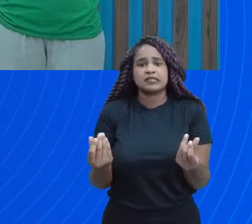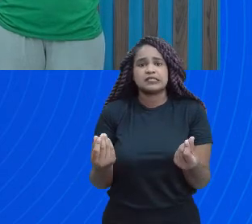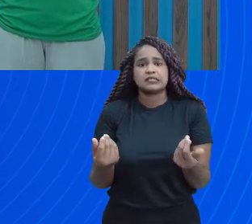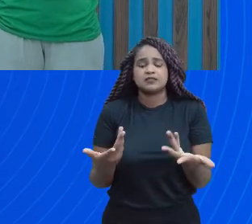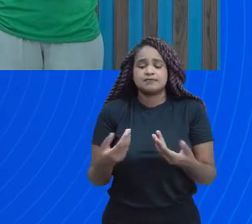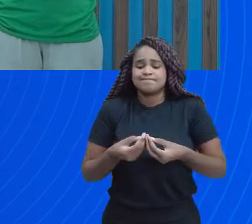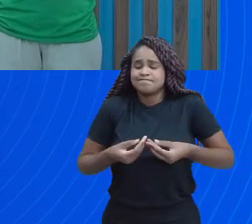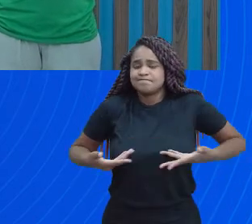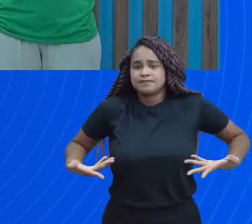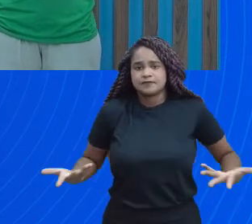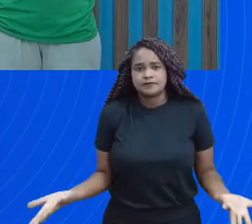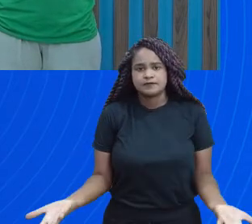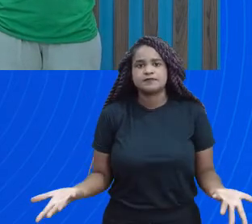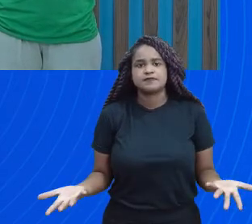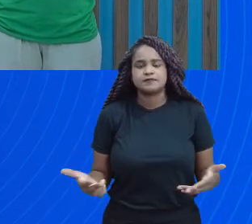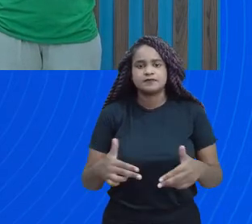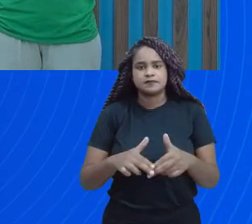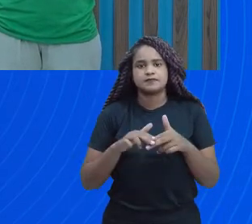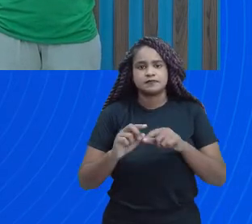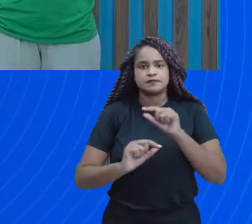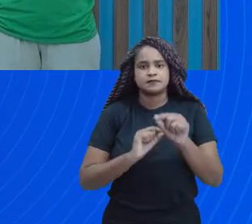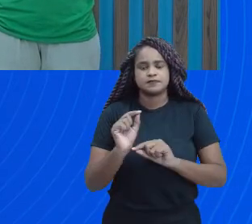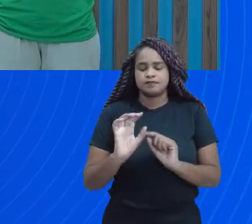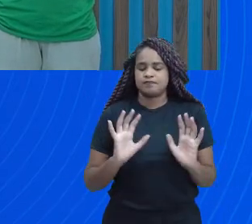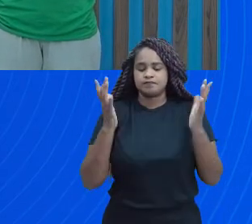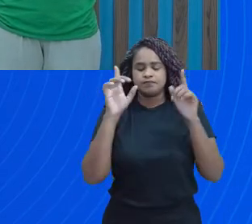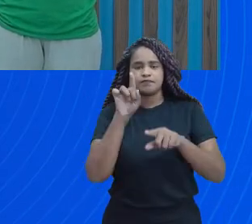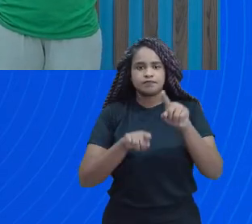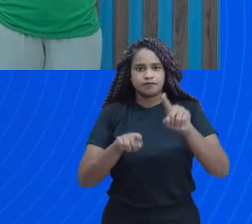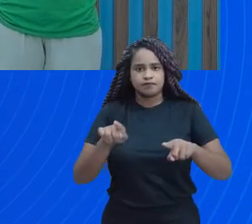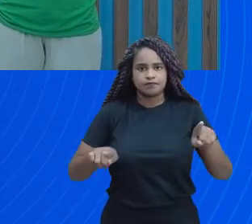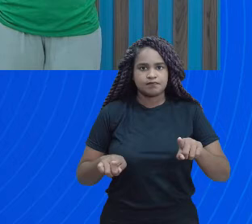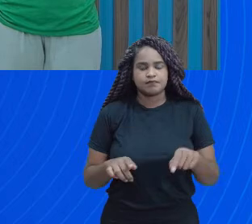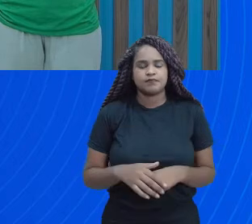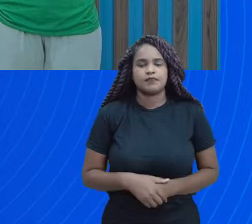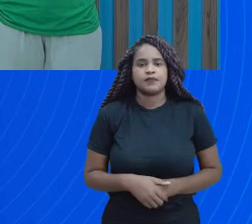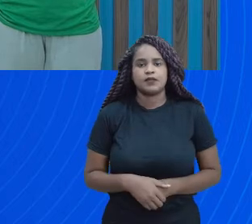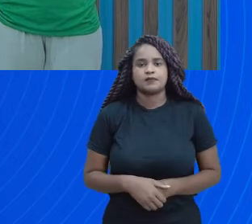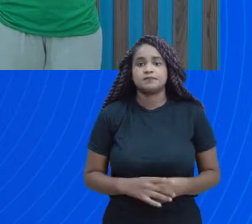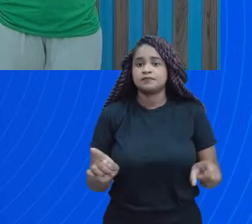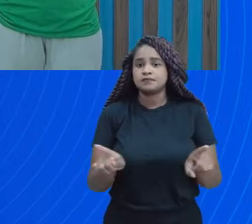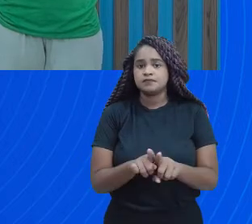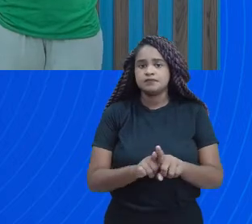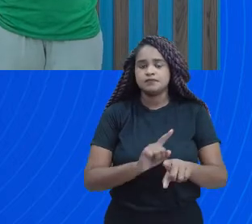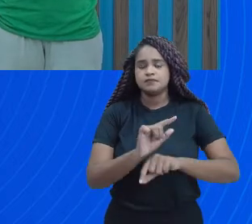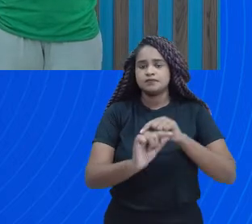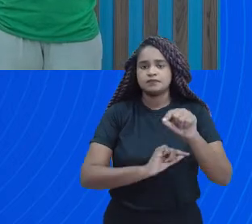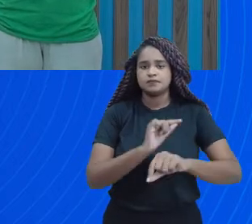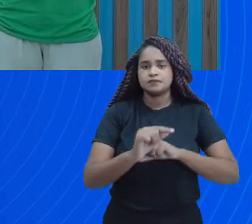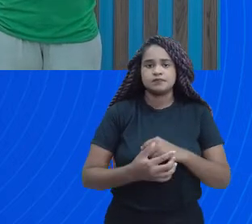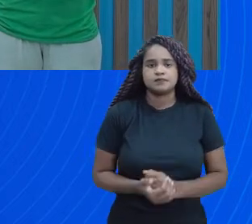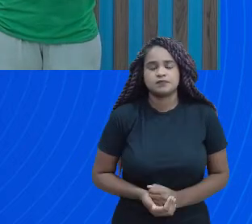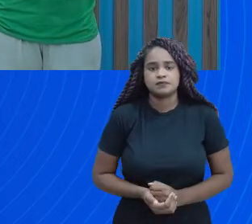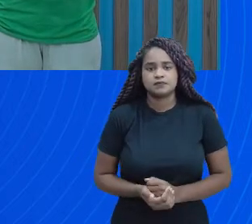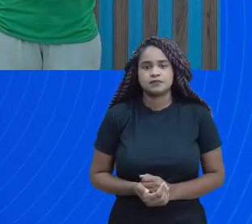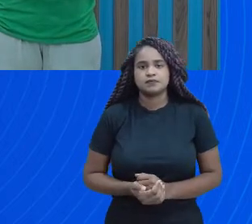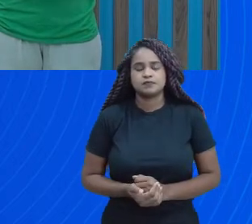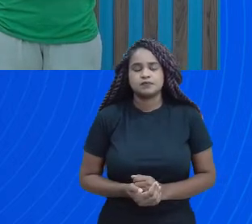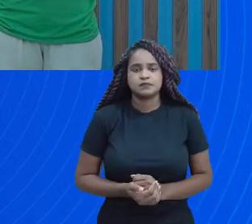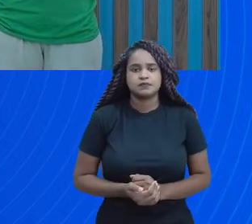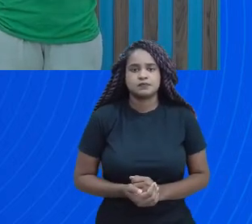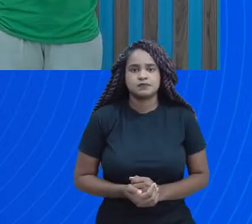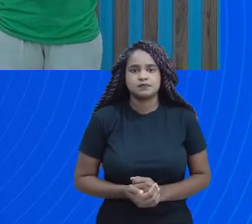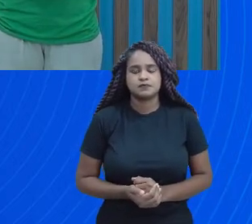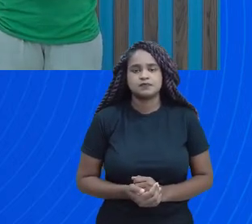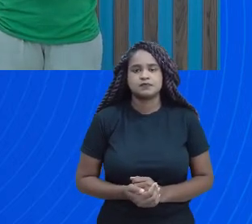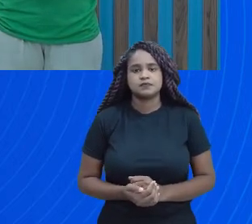impactados com essa questão aí das mudanças e alterações climáticas, que também pega na perspectiva